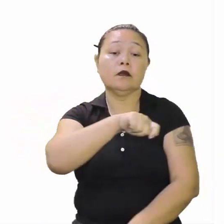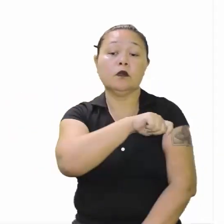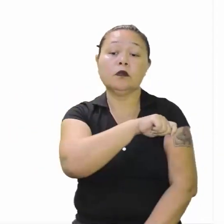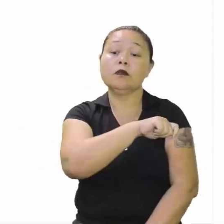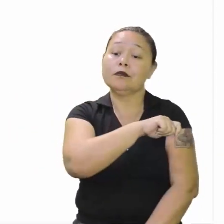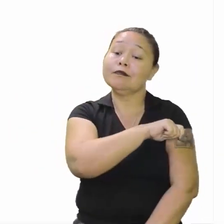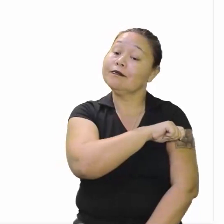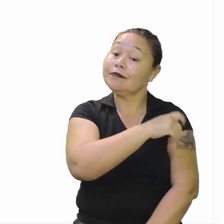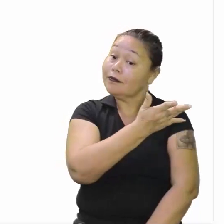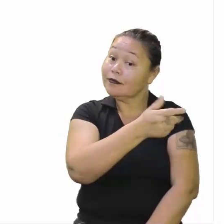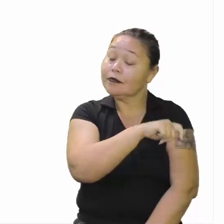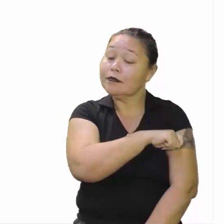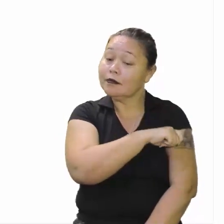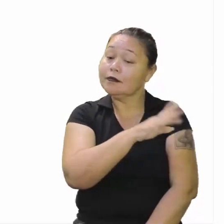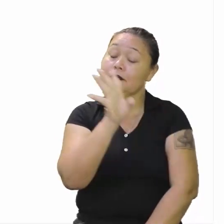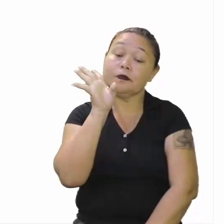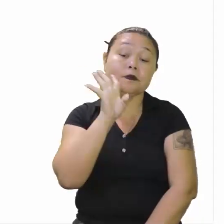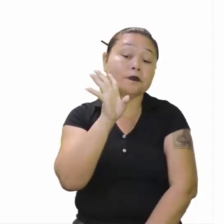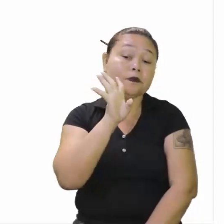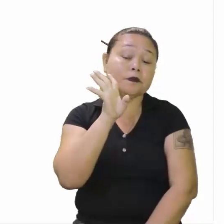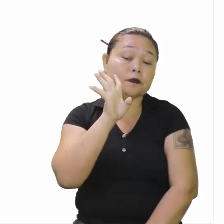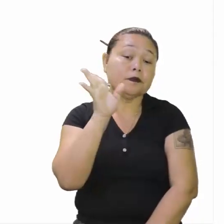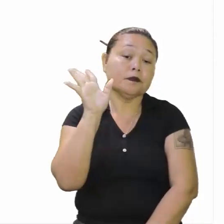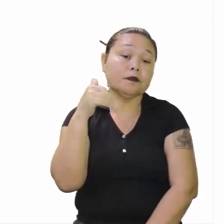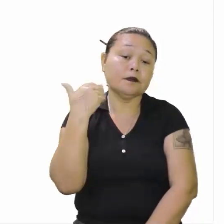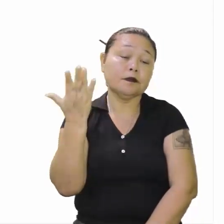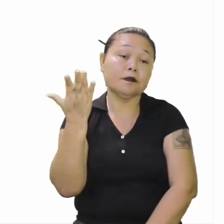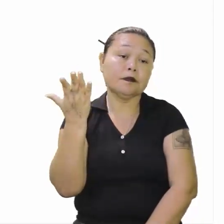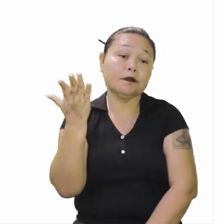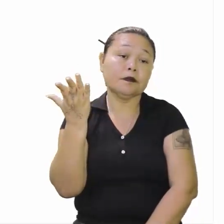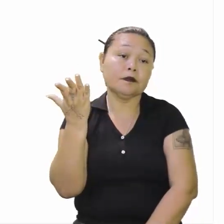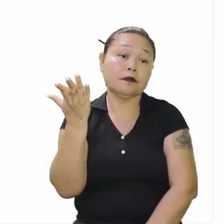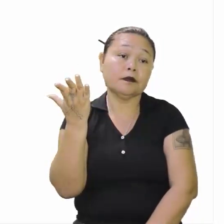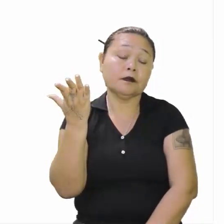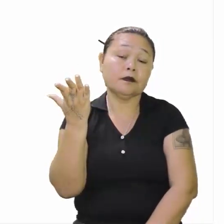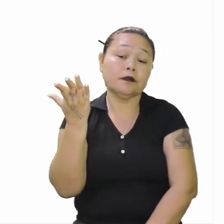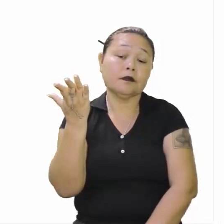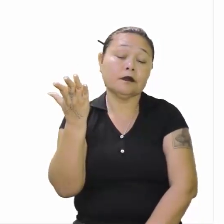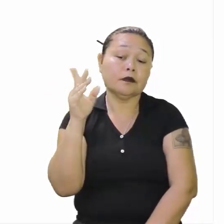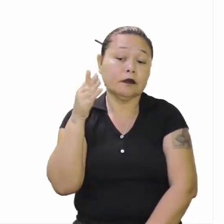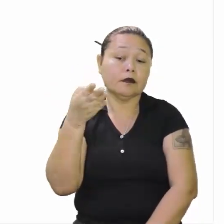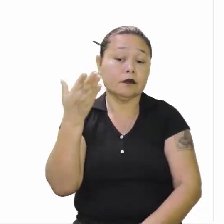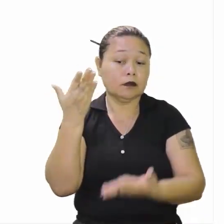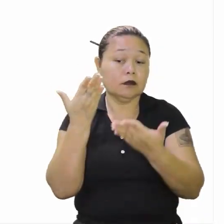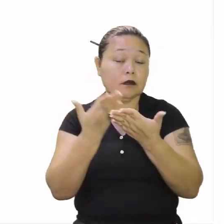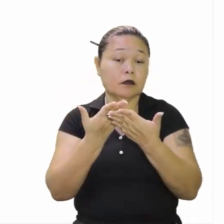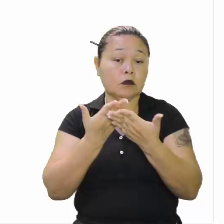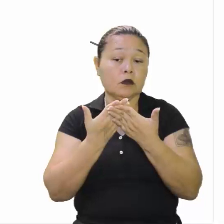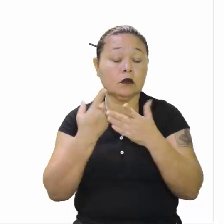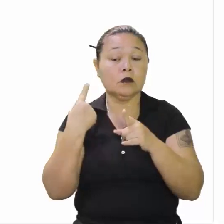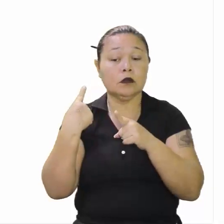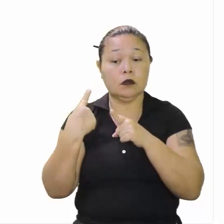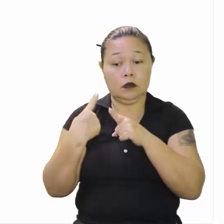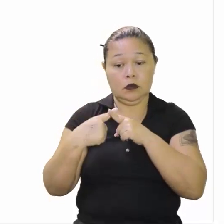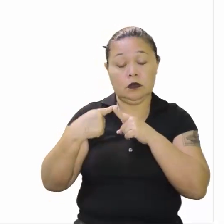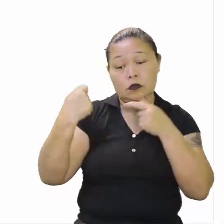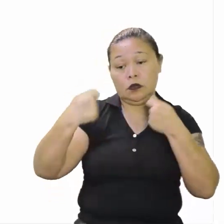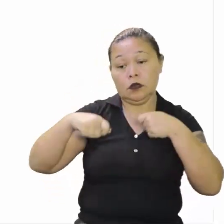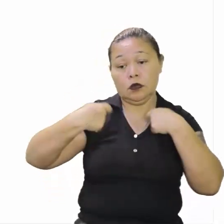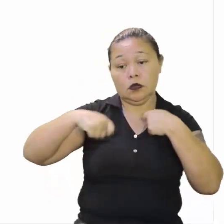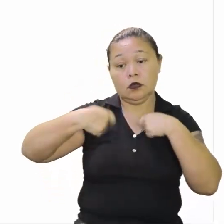hein? Olha só com relação a esta aula, porque nós vamos precisar